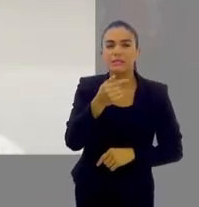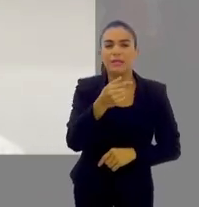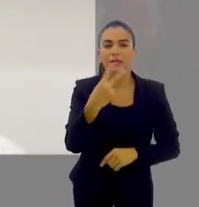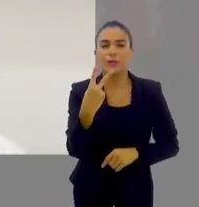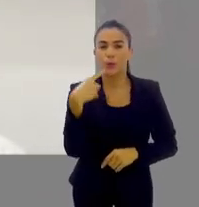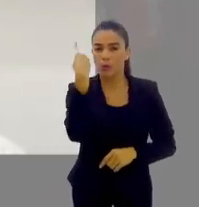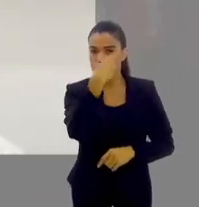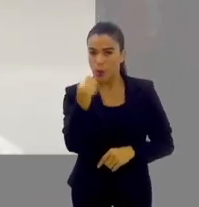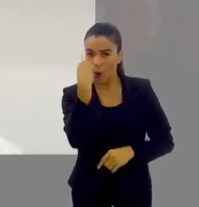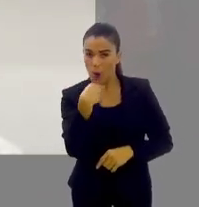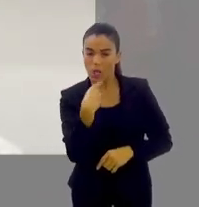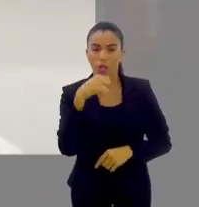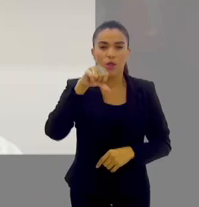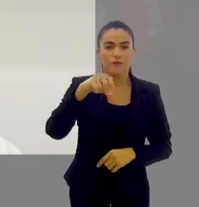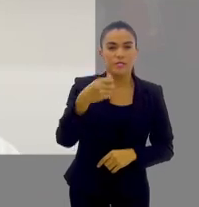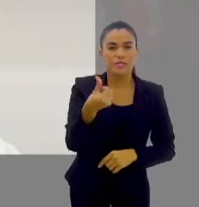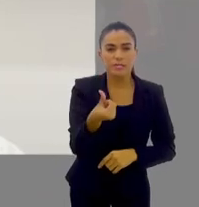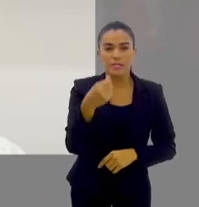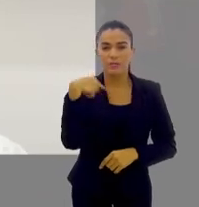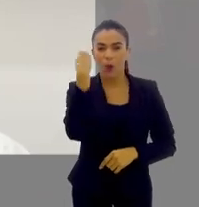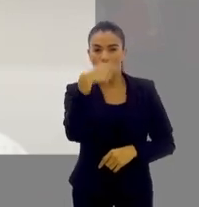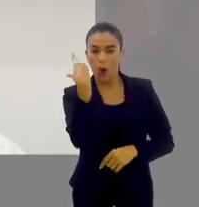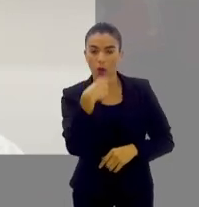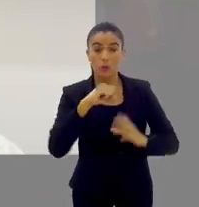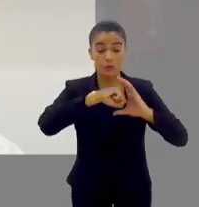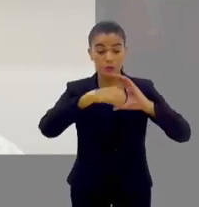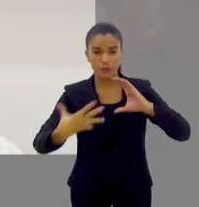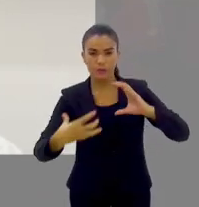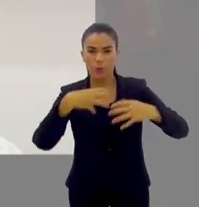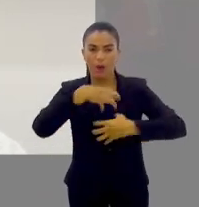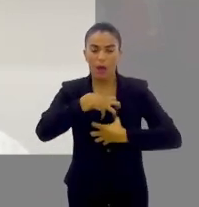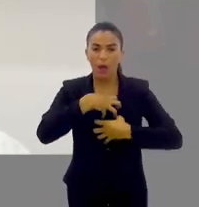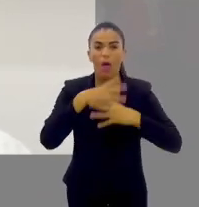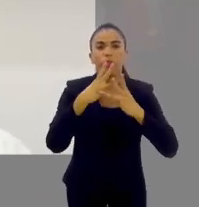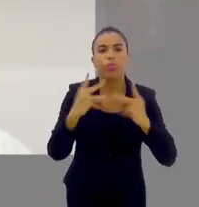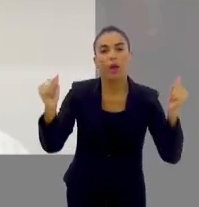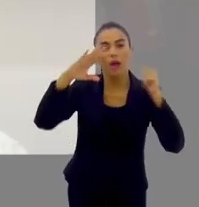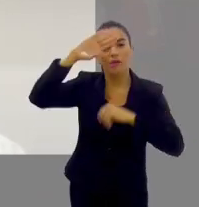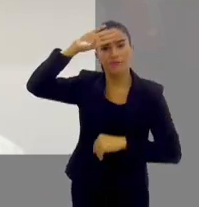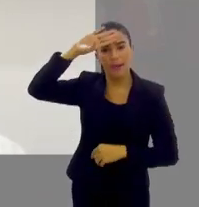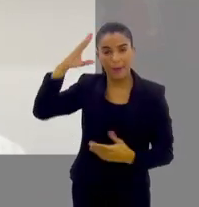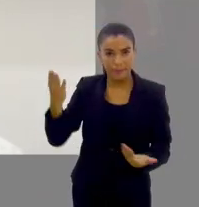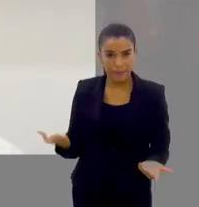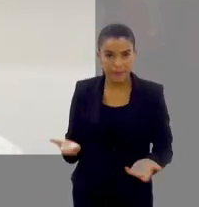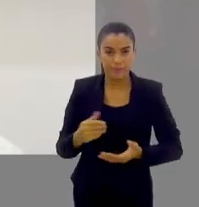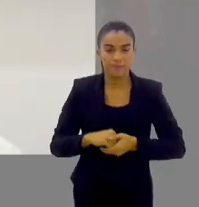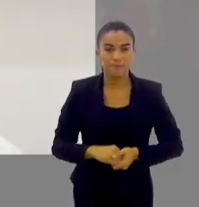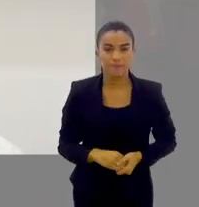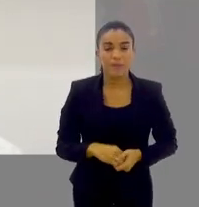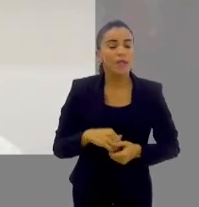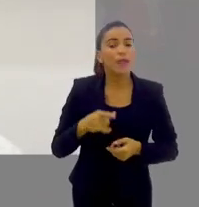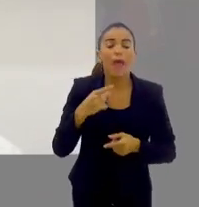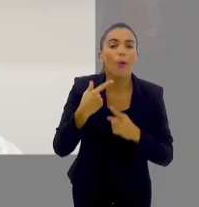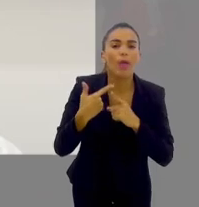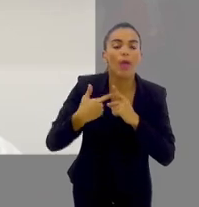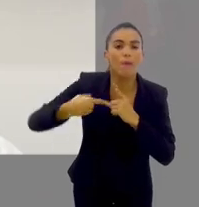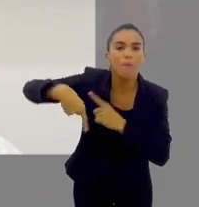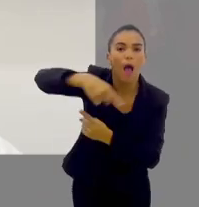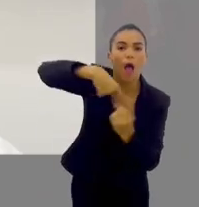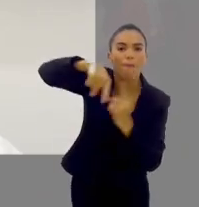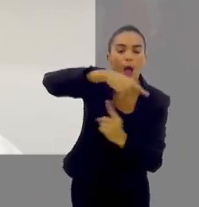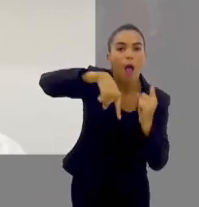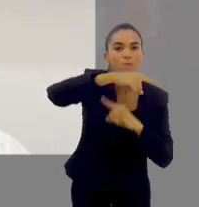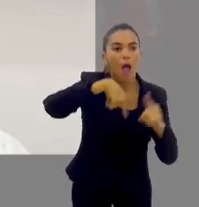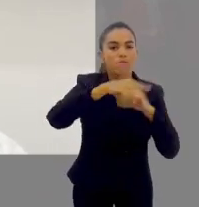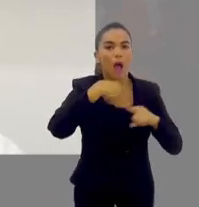com 72 horas, 96 horas, né, dos sintomas, quando a febre acaba. E é uma roleta russa,